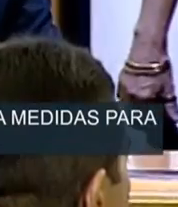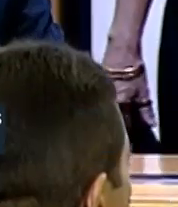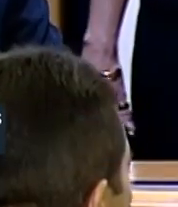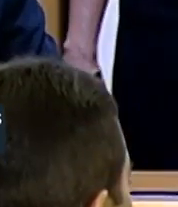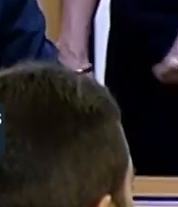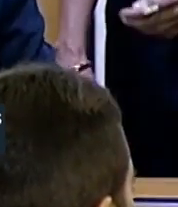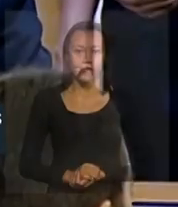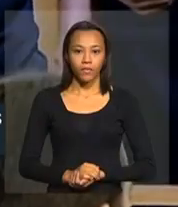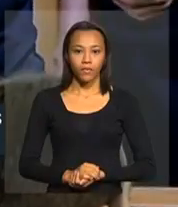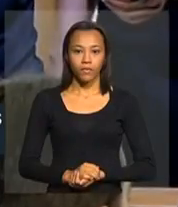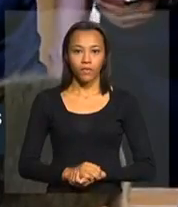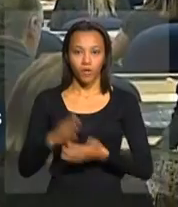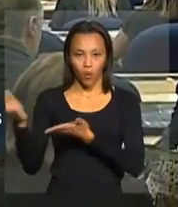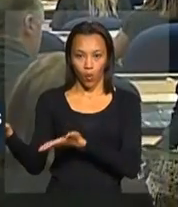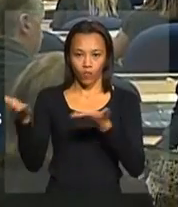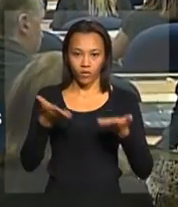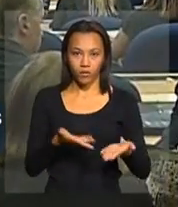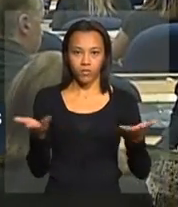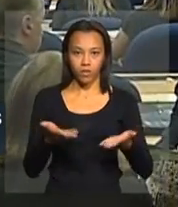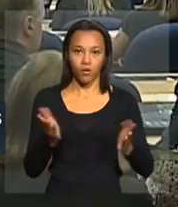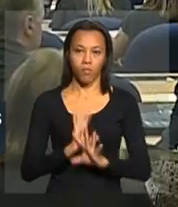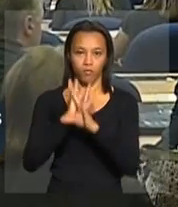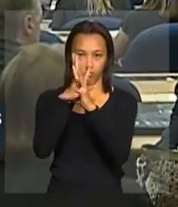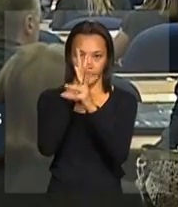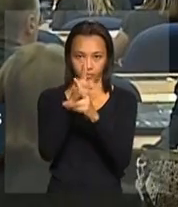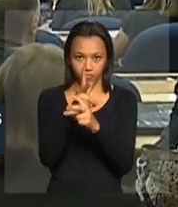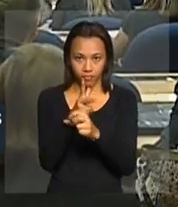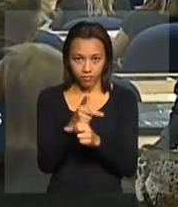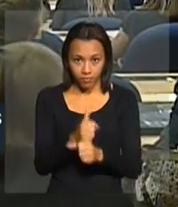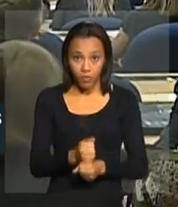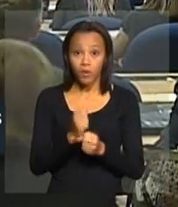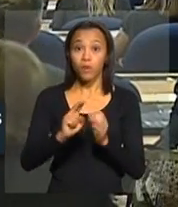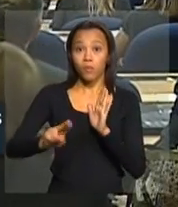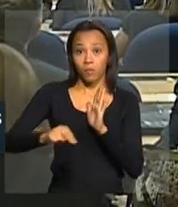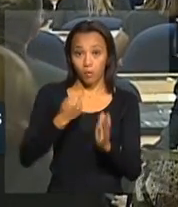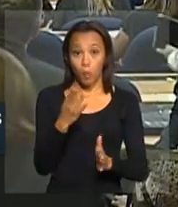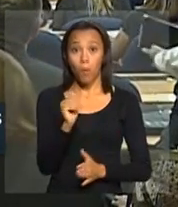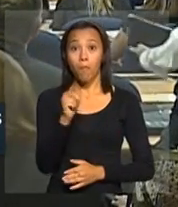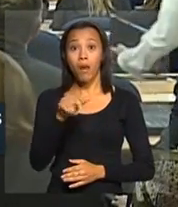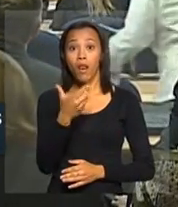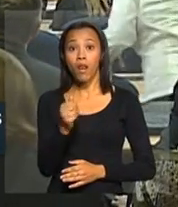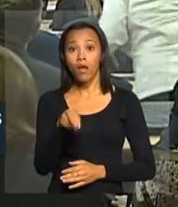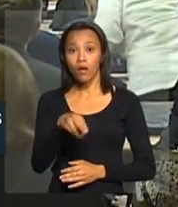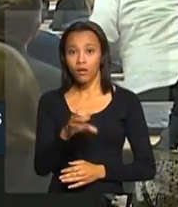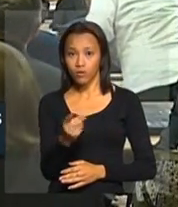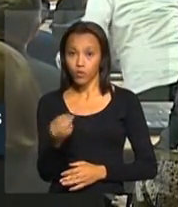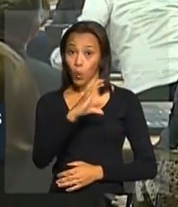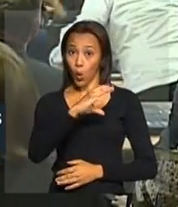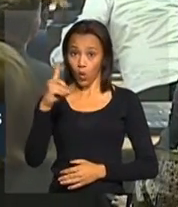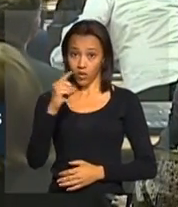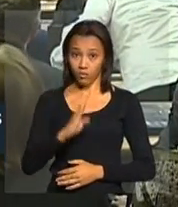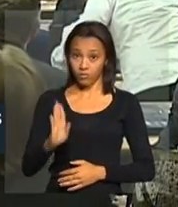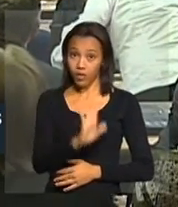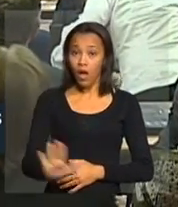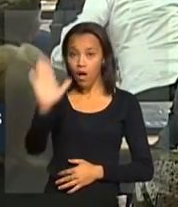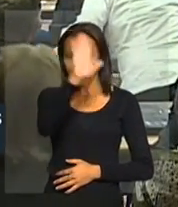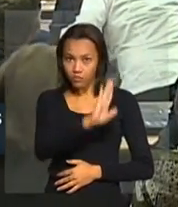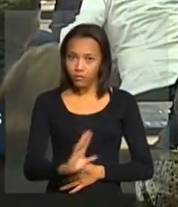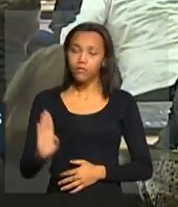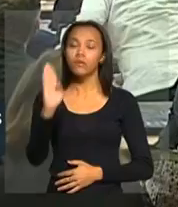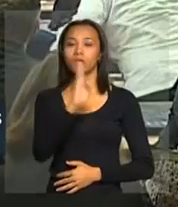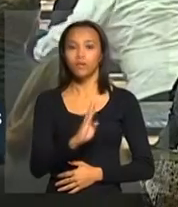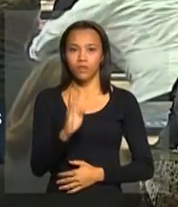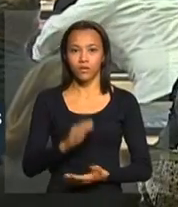Convidamos agora para apresentar o Balanço Nacional dos Transplantes, o coordenador do Sistema Nacional de Transplantes,